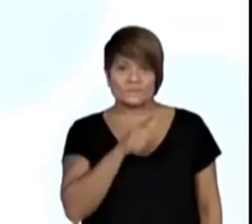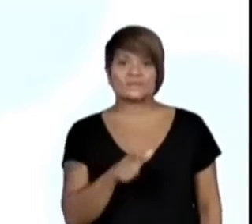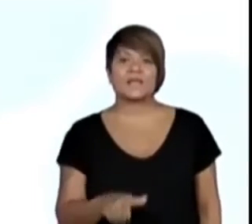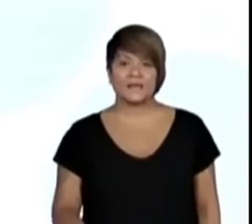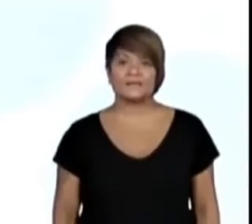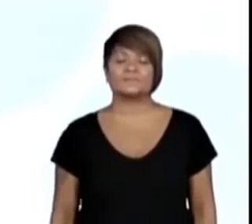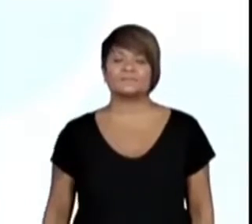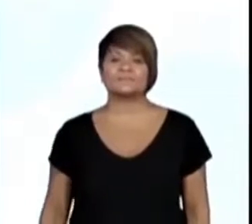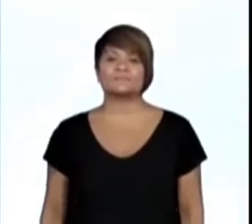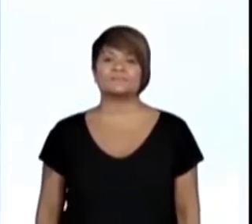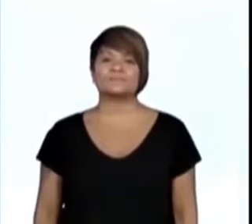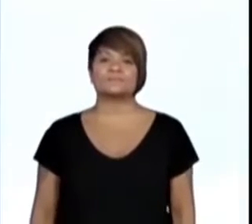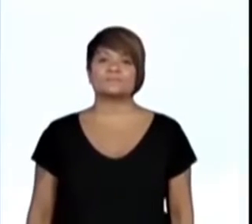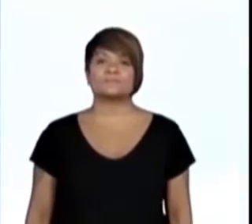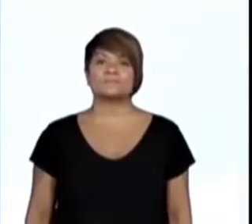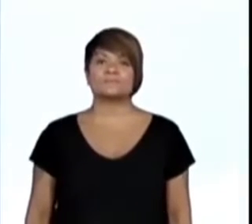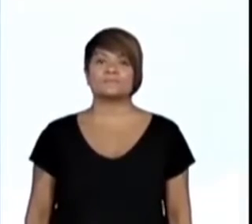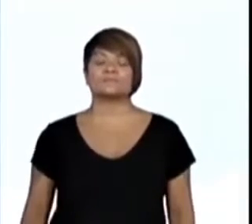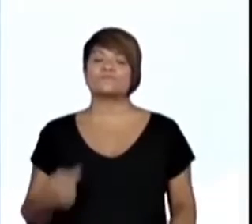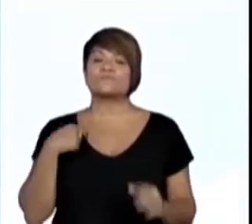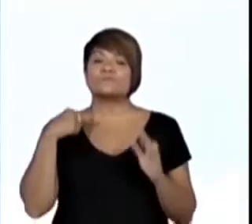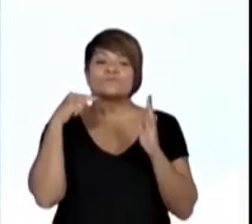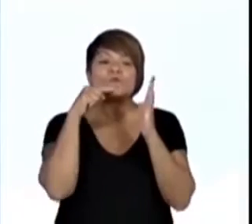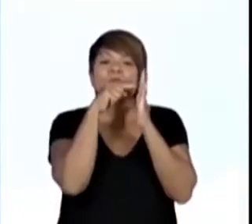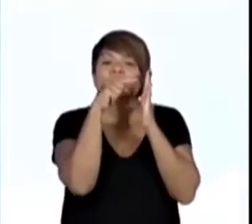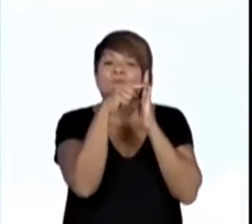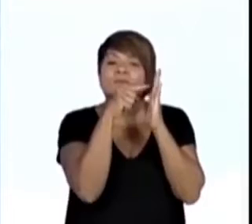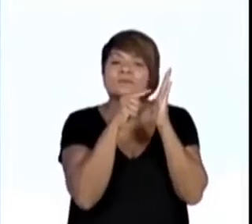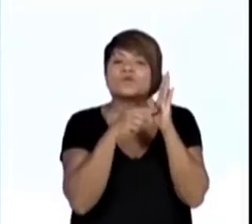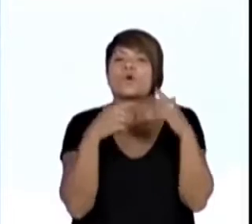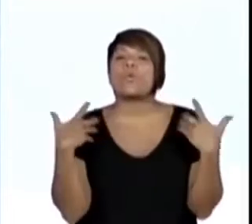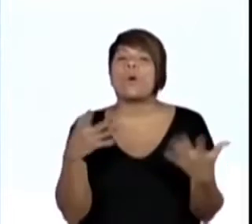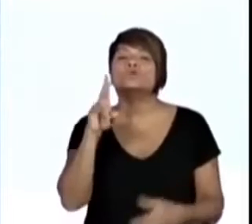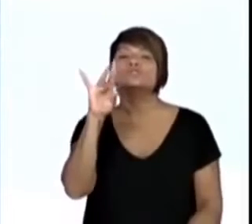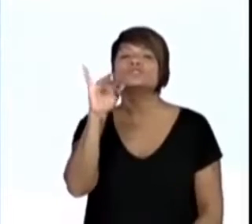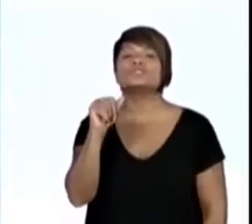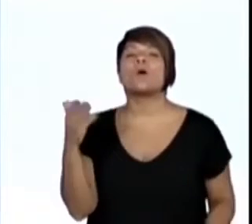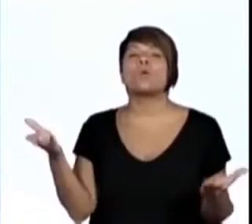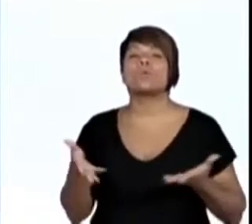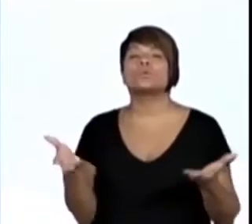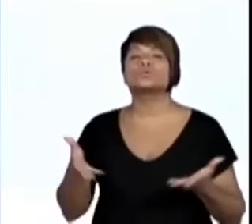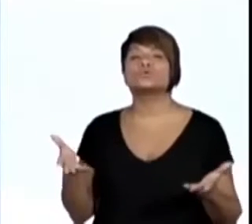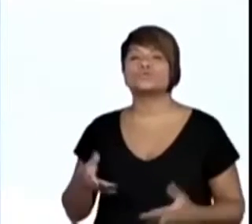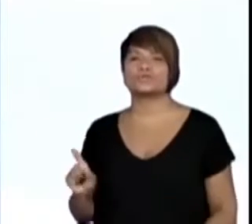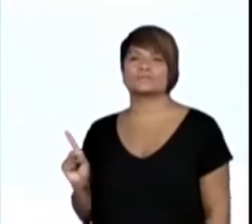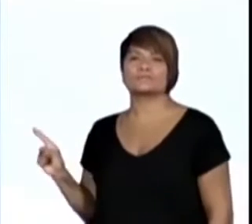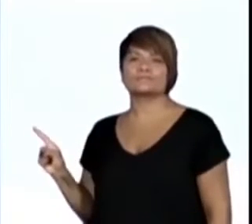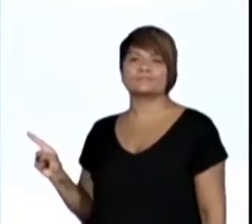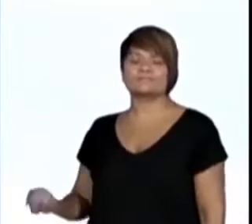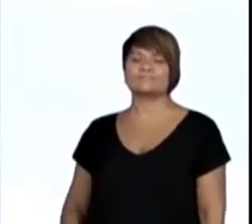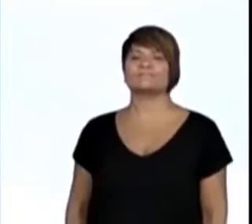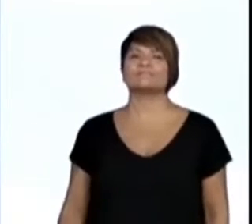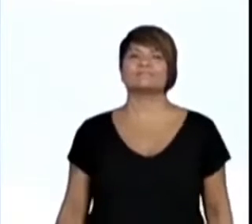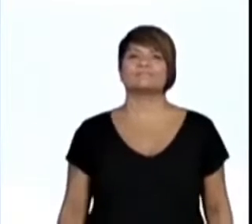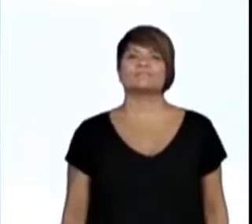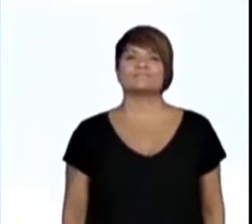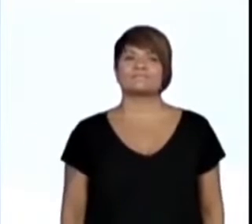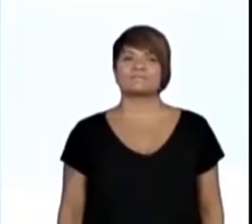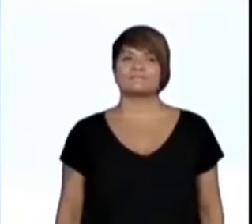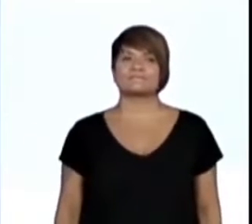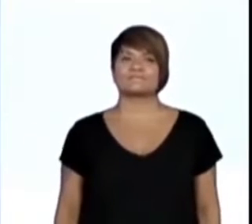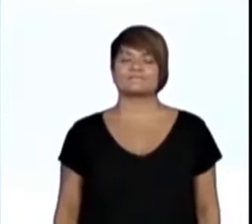Conseguem? Coloca o dedinho aí em cima do dia de hoje no